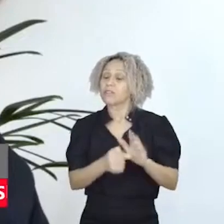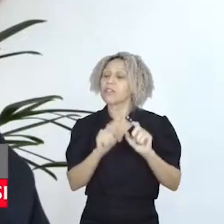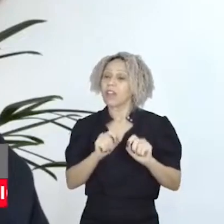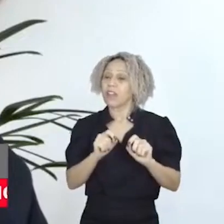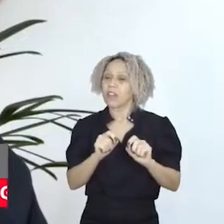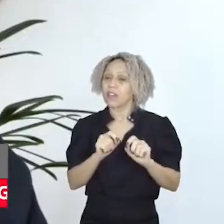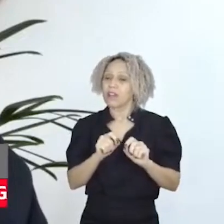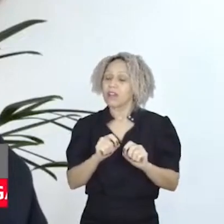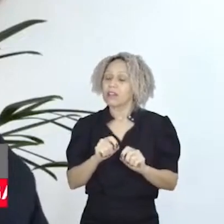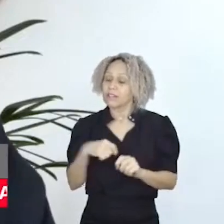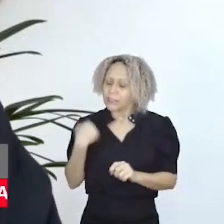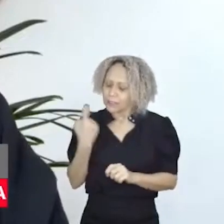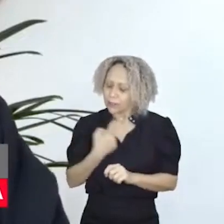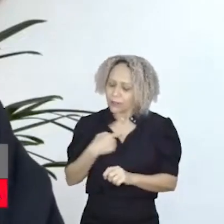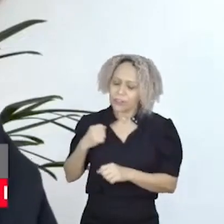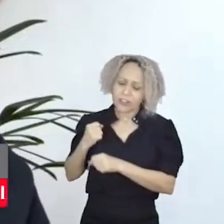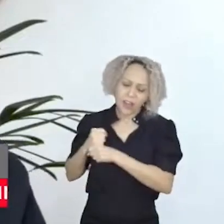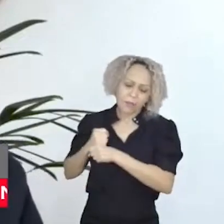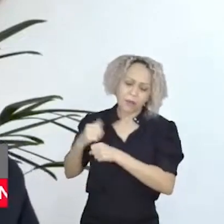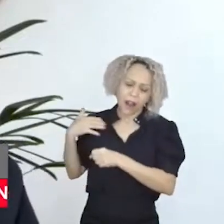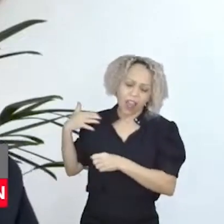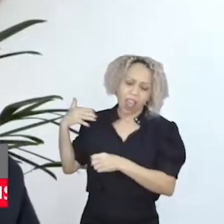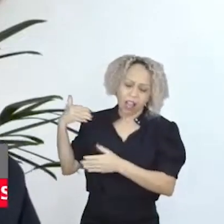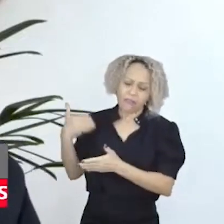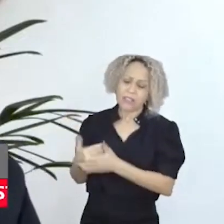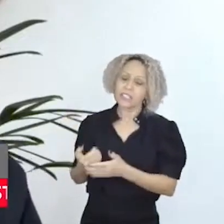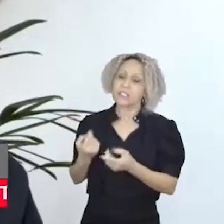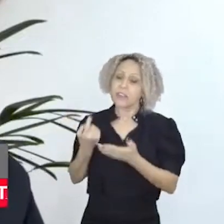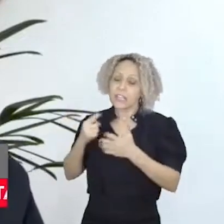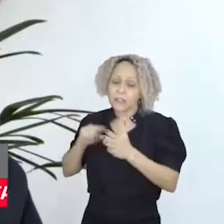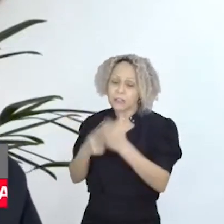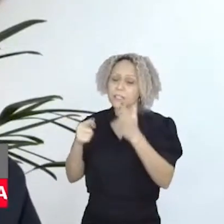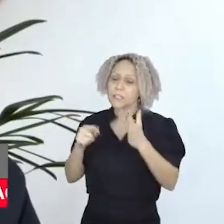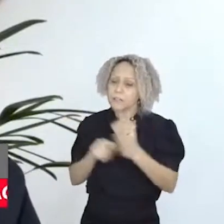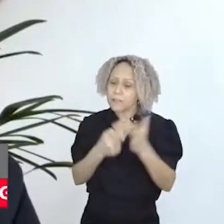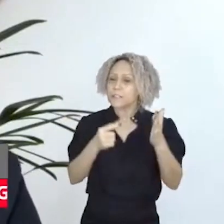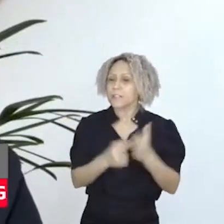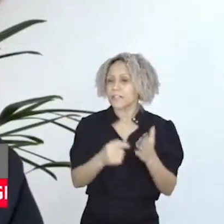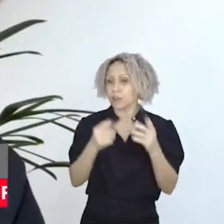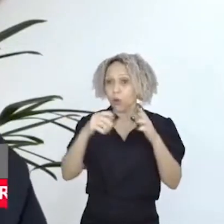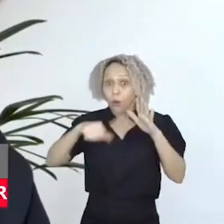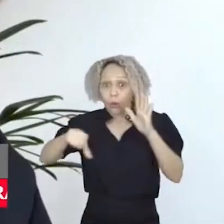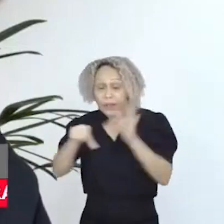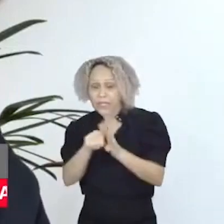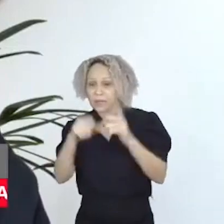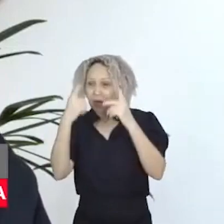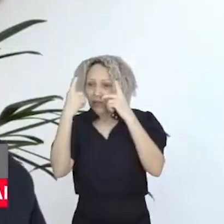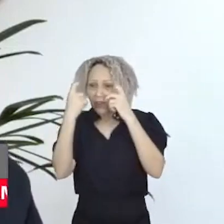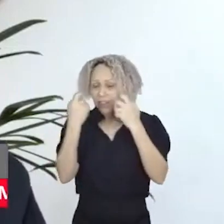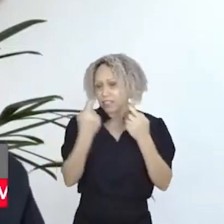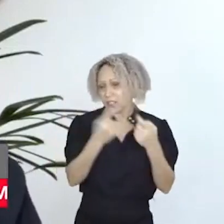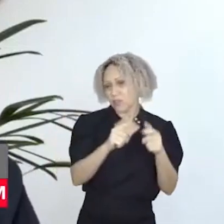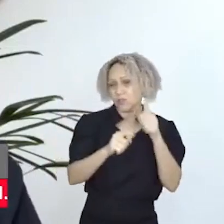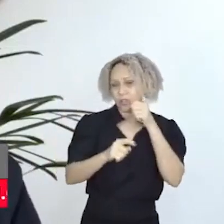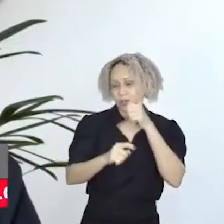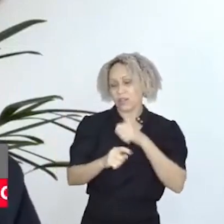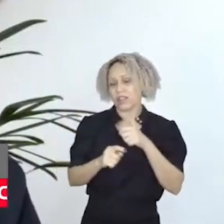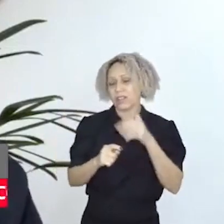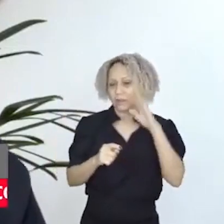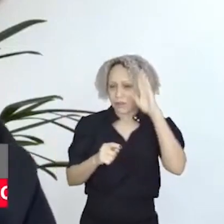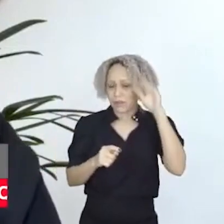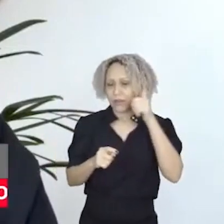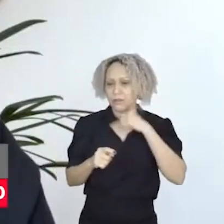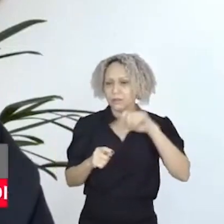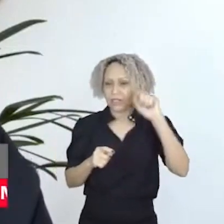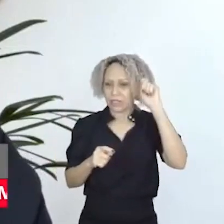A gente não conhece, né, como pessoas negras, a gente vive num estado de insegurança pública, a gente não sabe